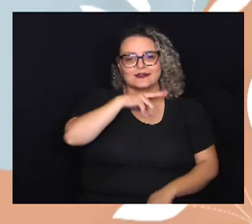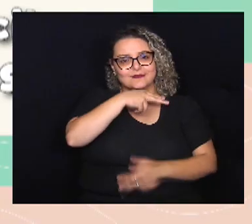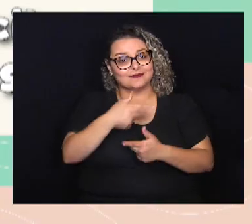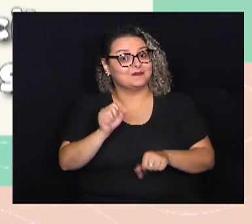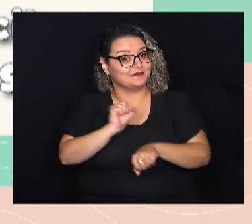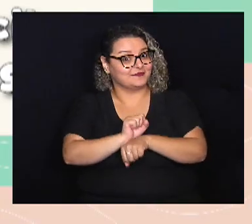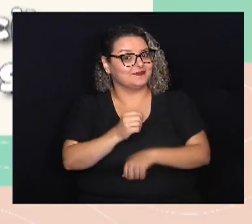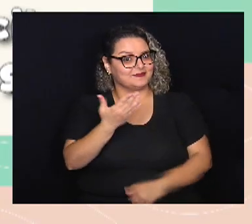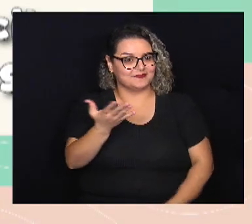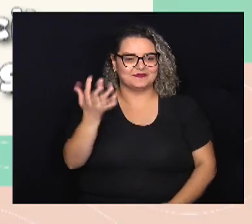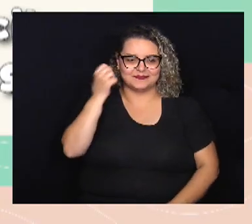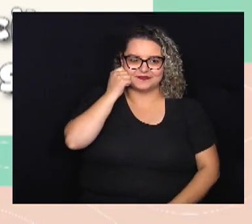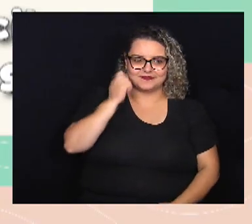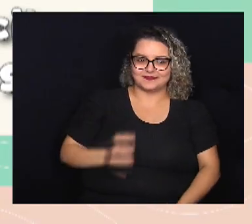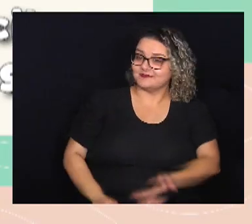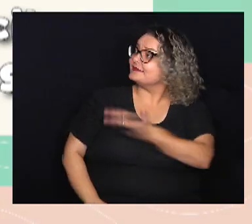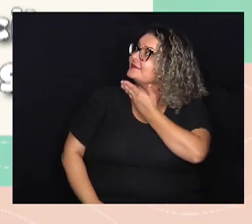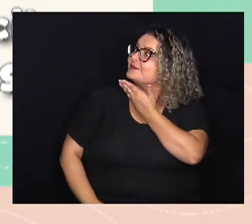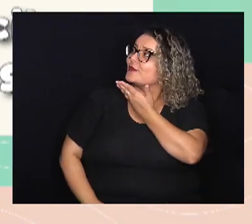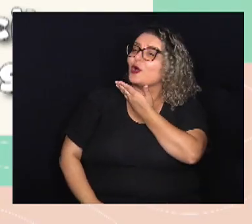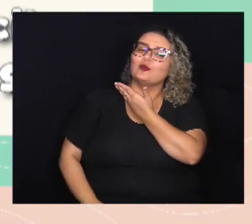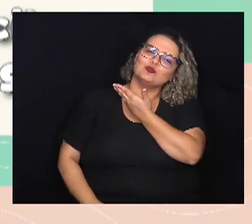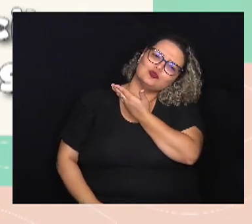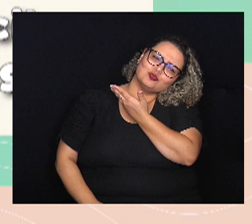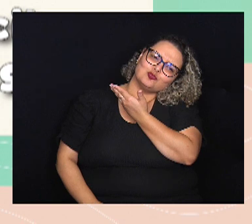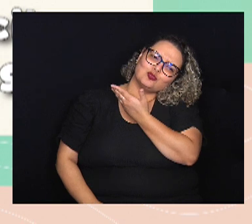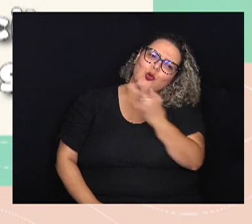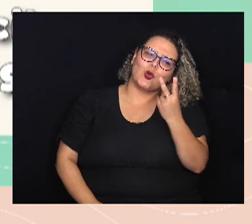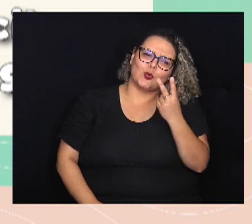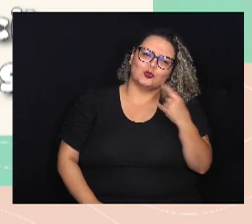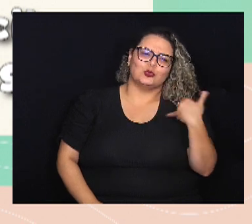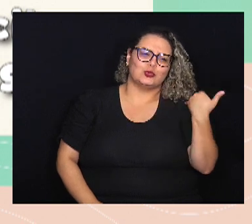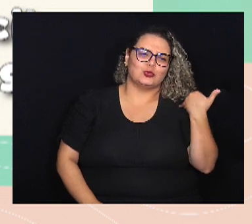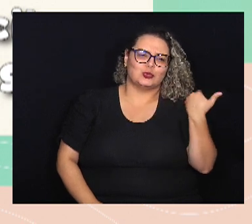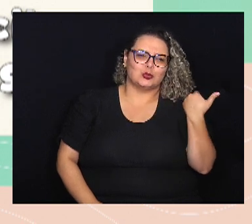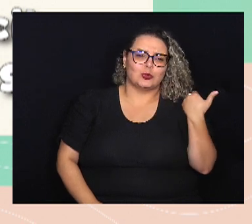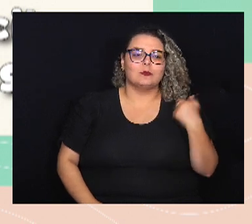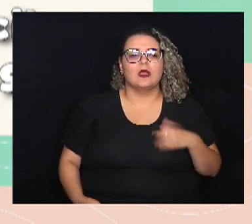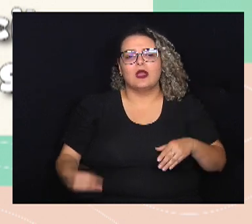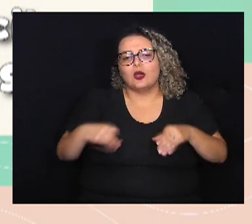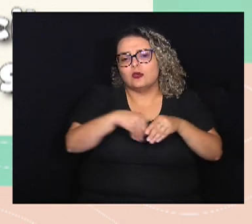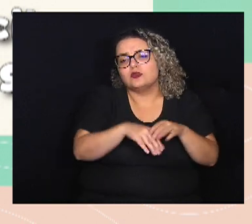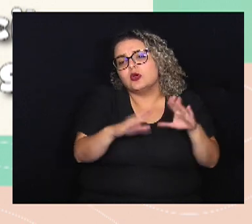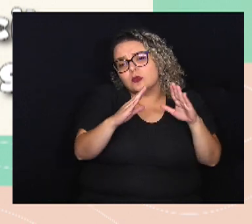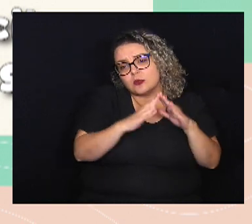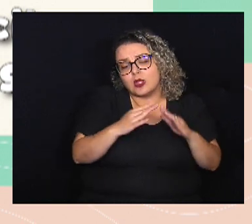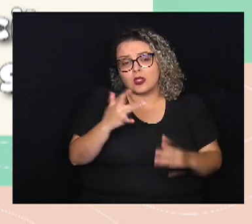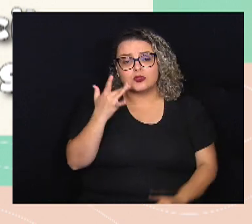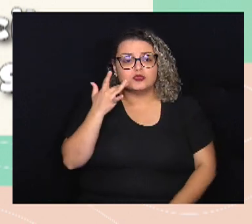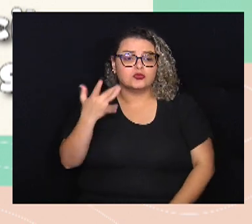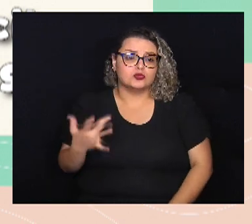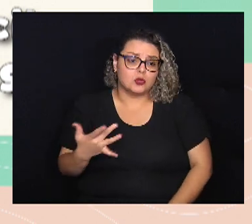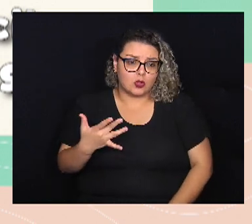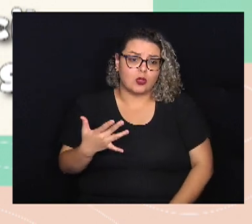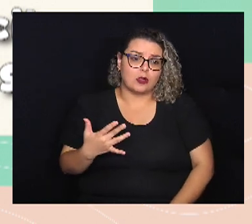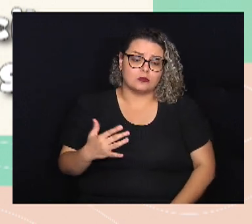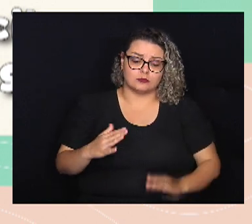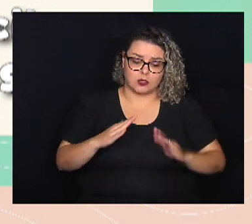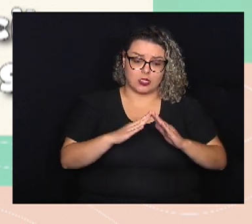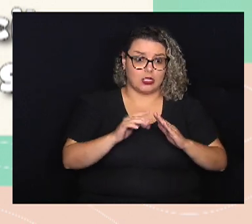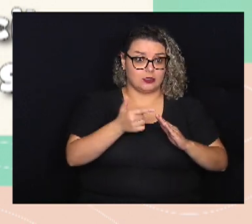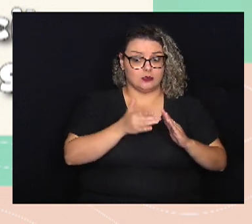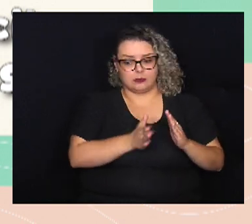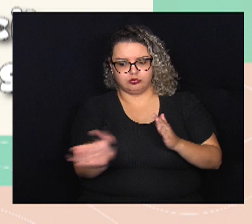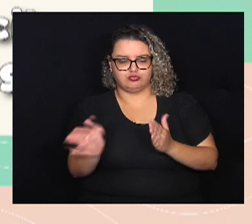por adoção Este frajolinha tem dois anos é super caseiro e será doado para um lar que não tenha rota de fuga